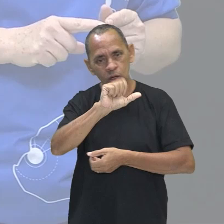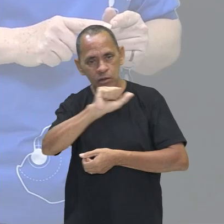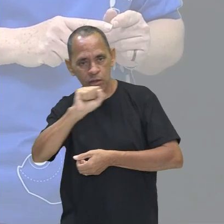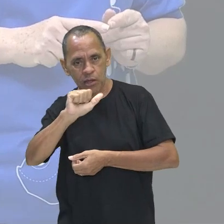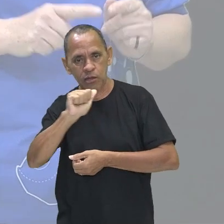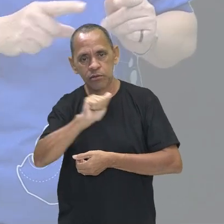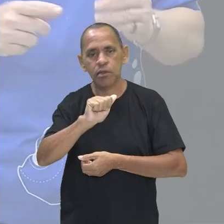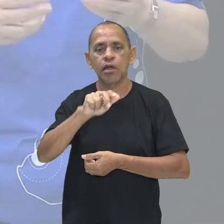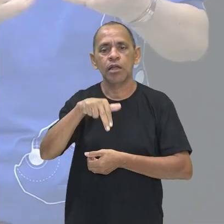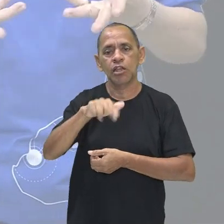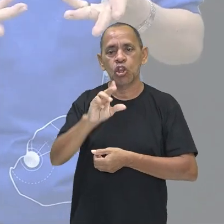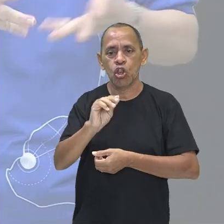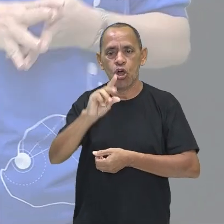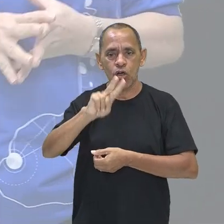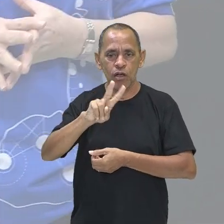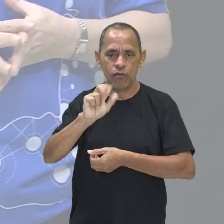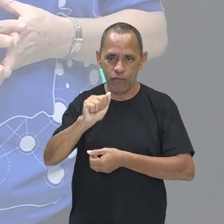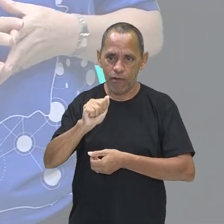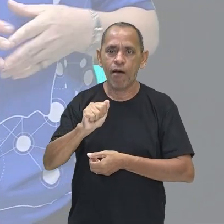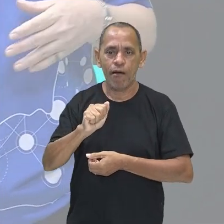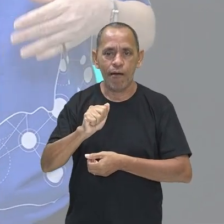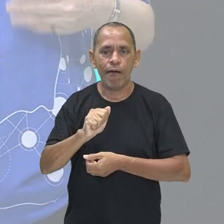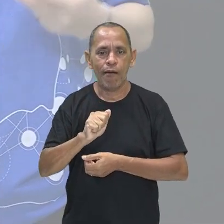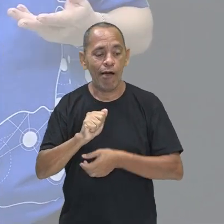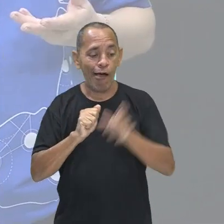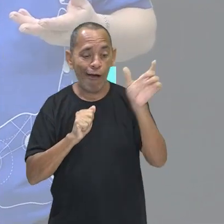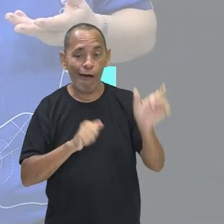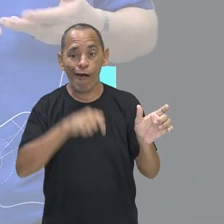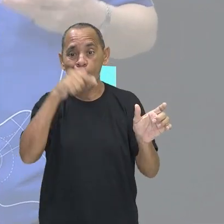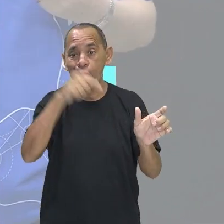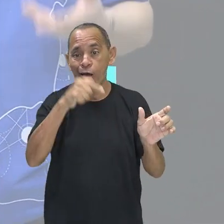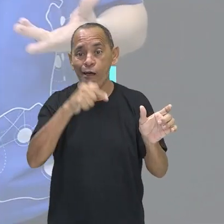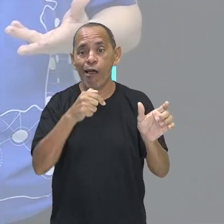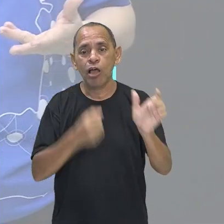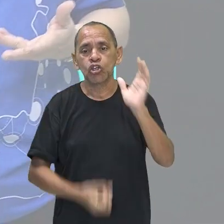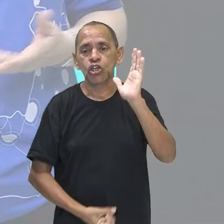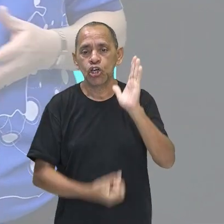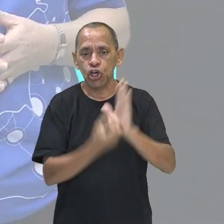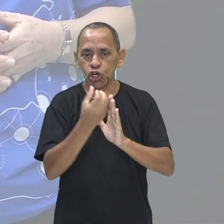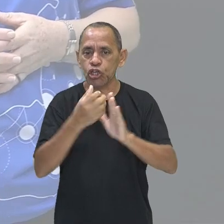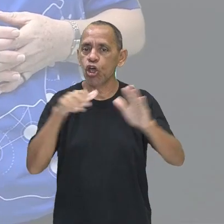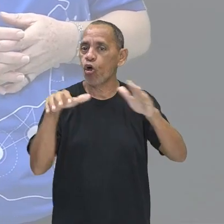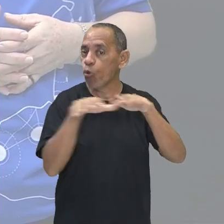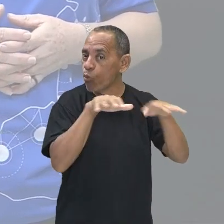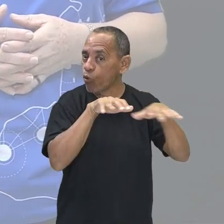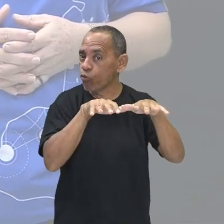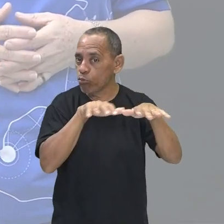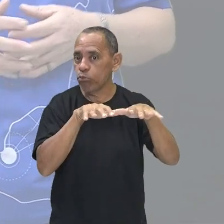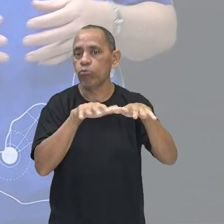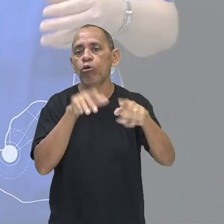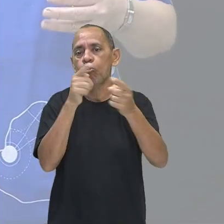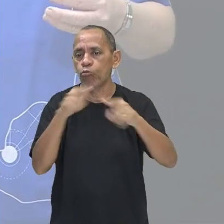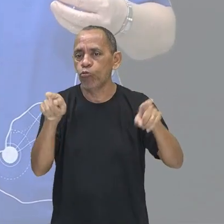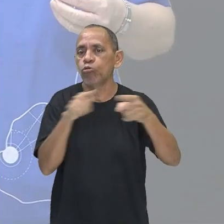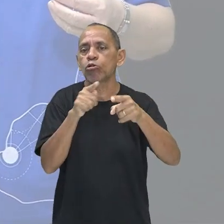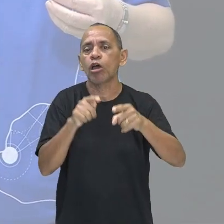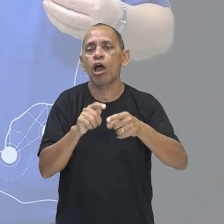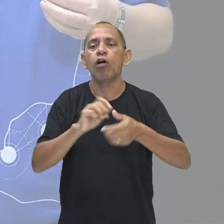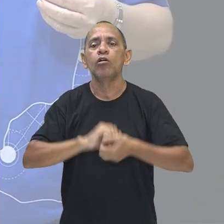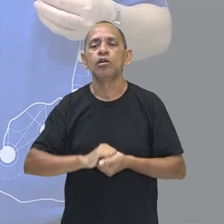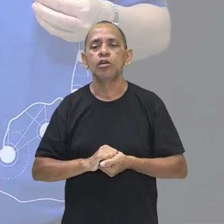também falar que João Gilberto, quando ele lança esse movimento, né, esse movimento musical,